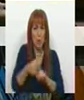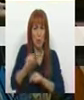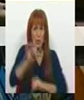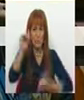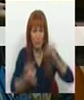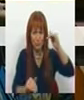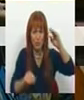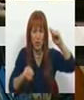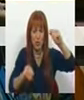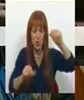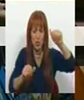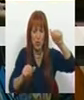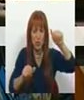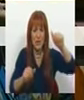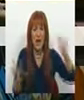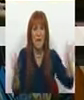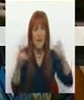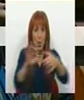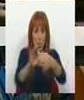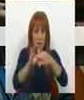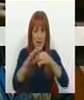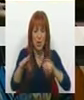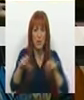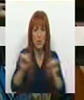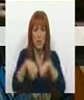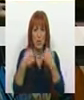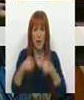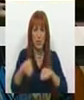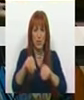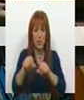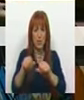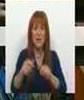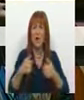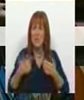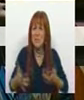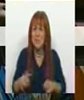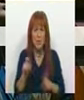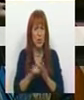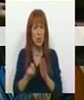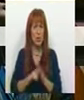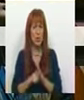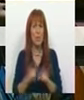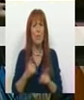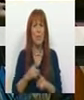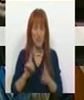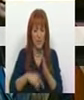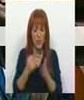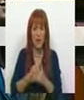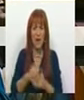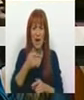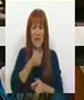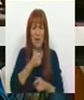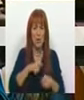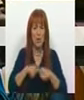às desigualdades regionais e um estímulo à coesão social e territorial. Precisamos do Estatuto porque vinculará os